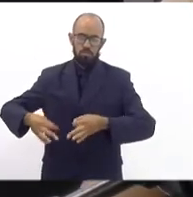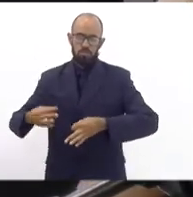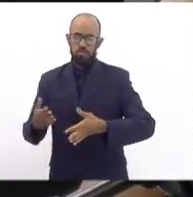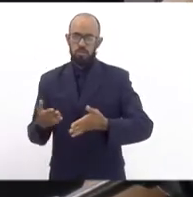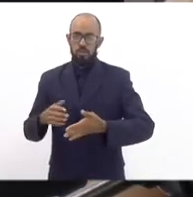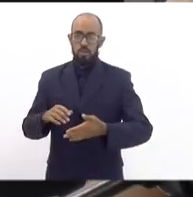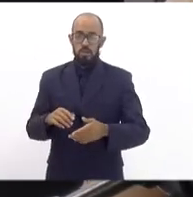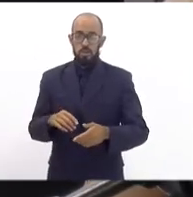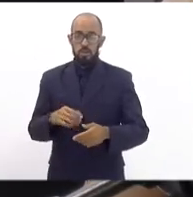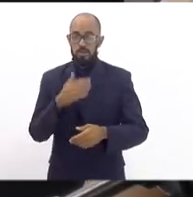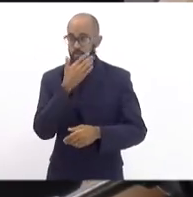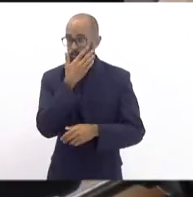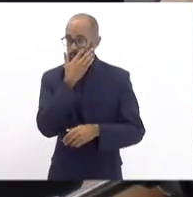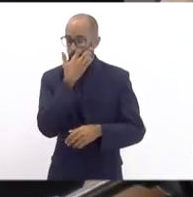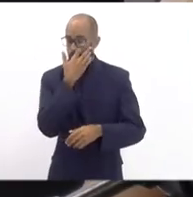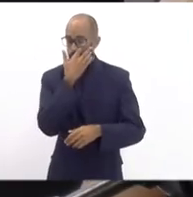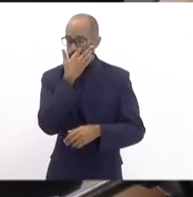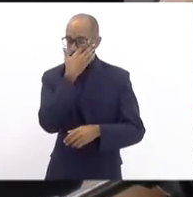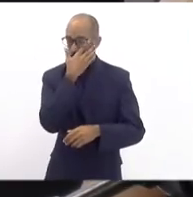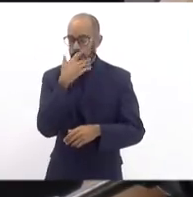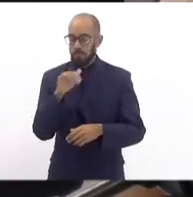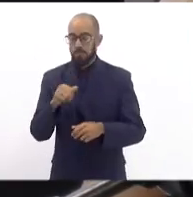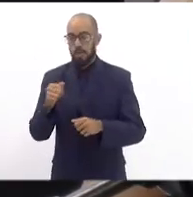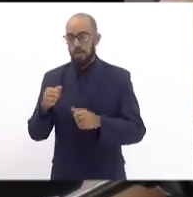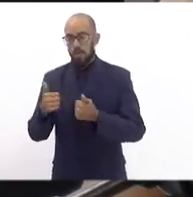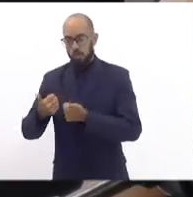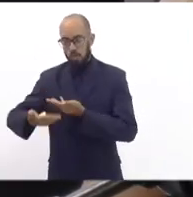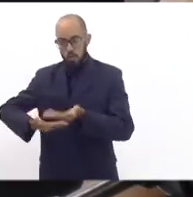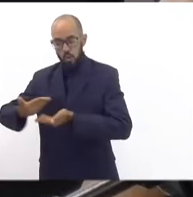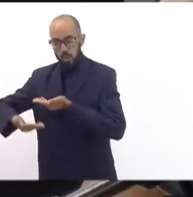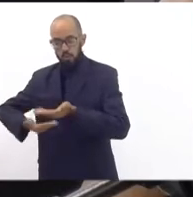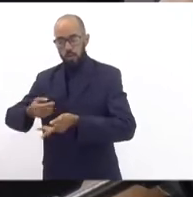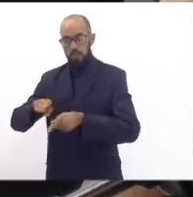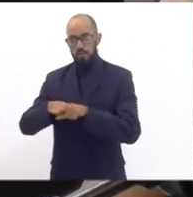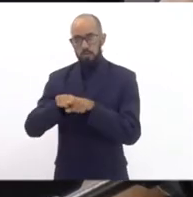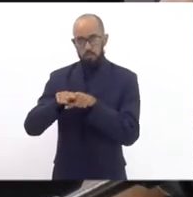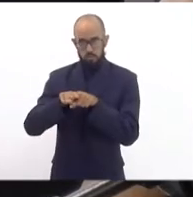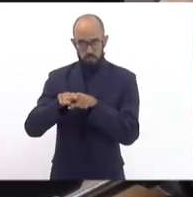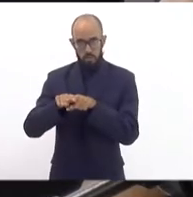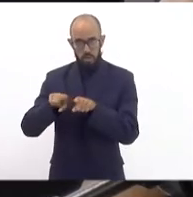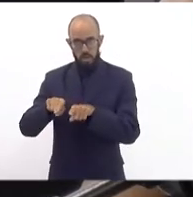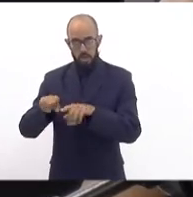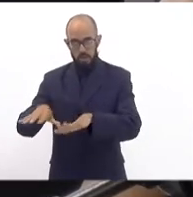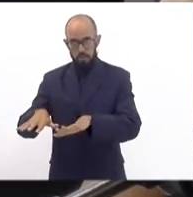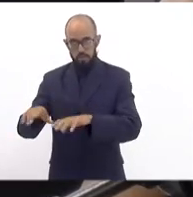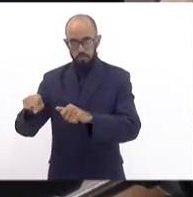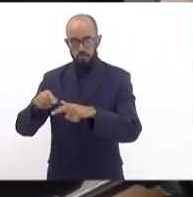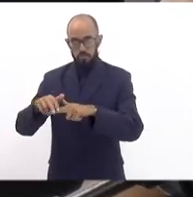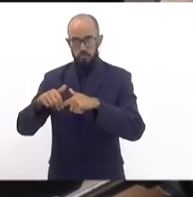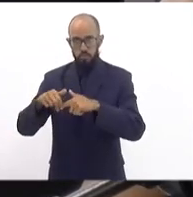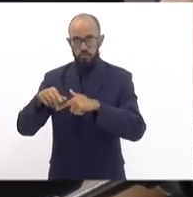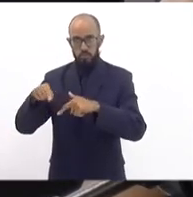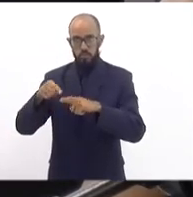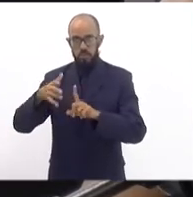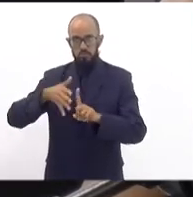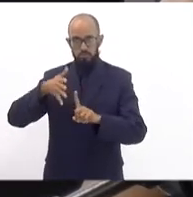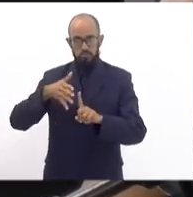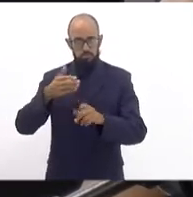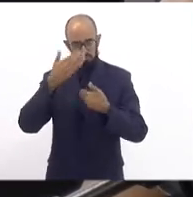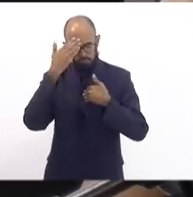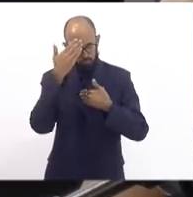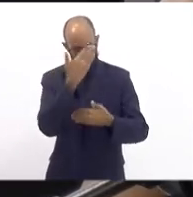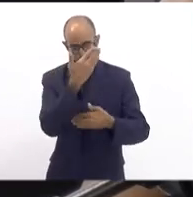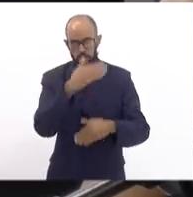A colaboração é muito mais nesse sentido, por isso que ela lhe passou a palavra. Muito